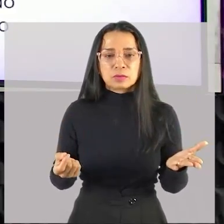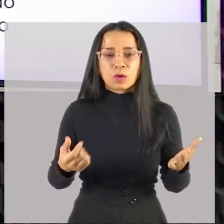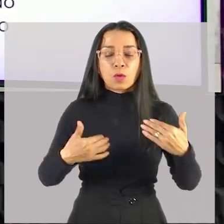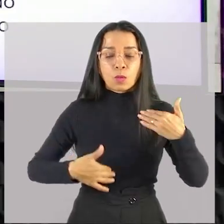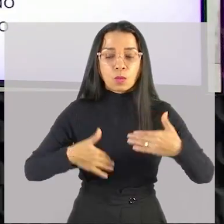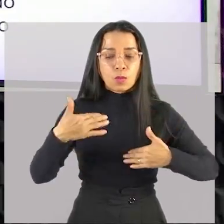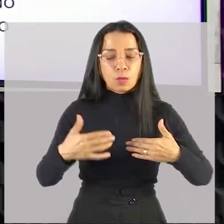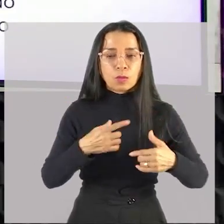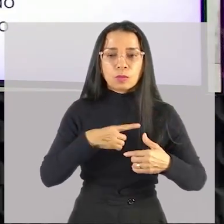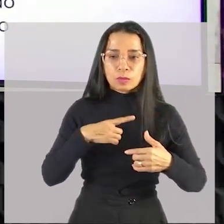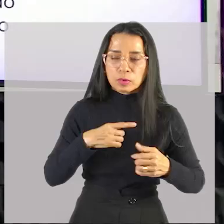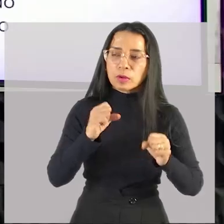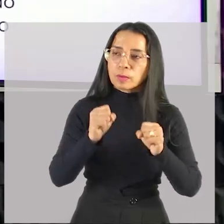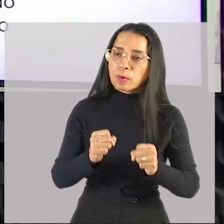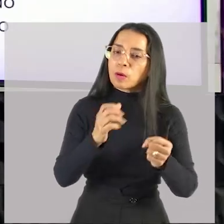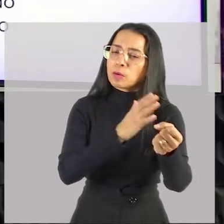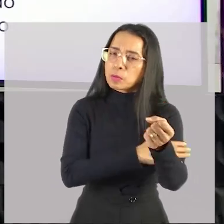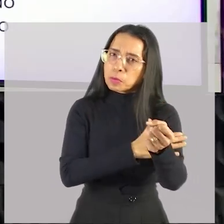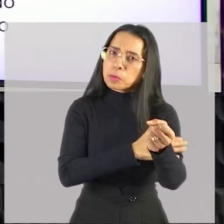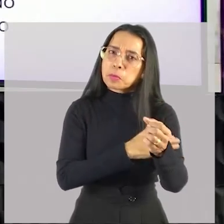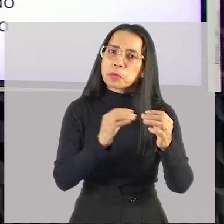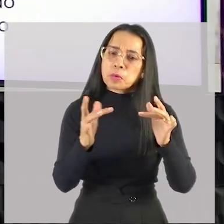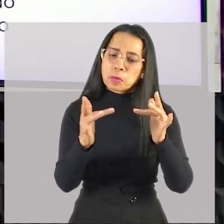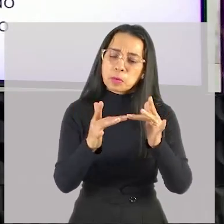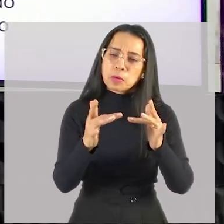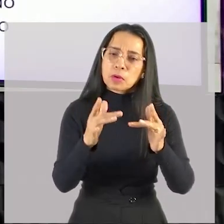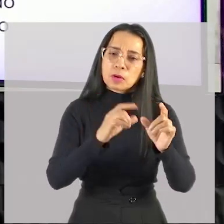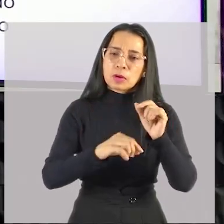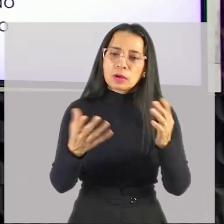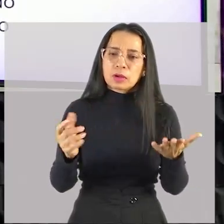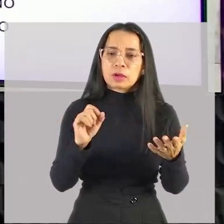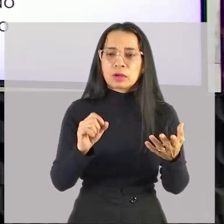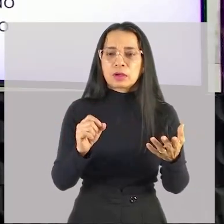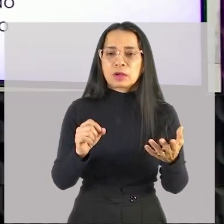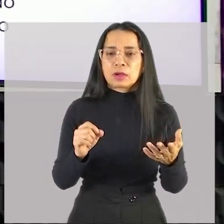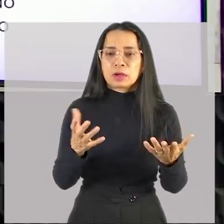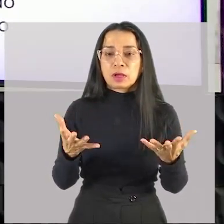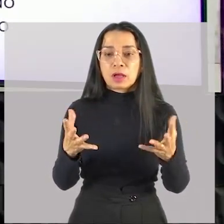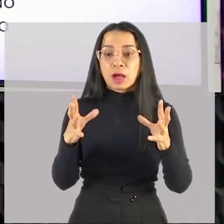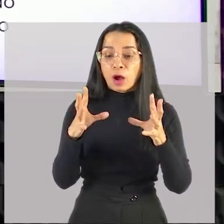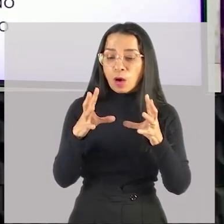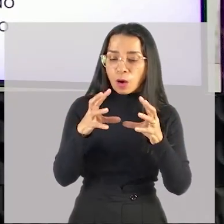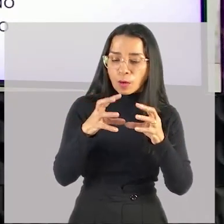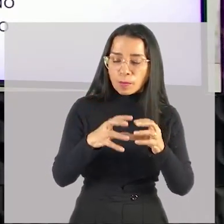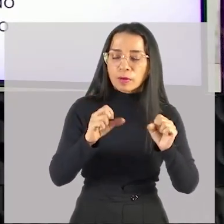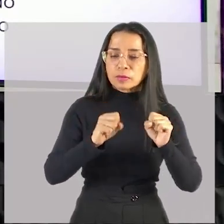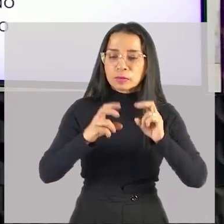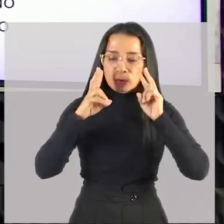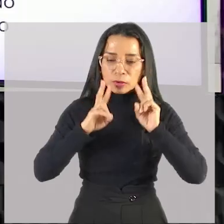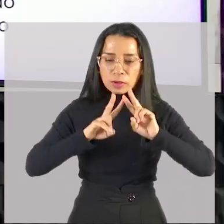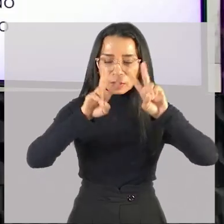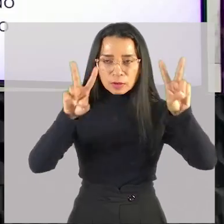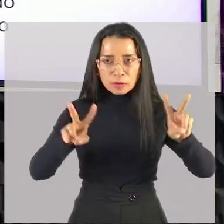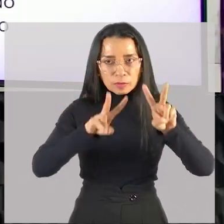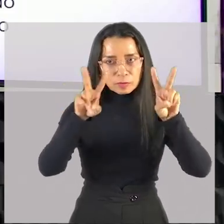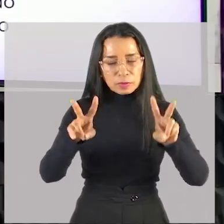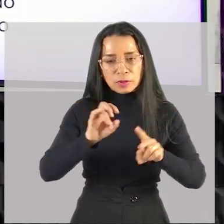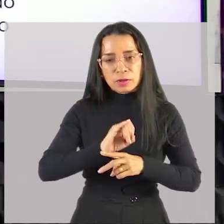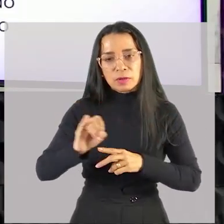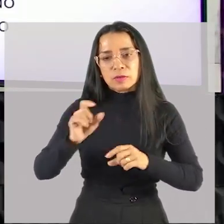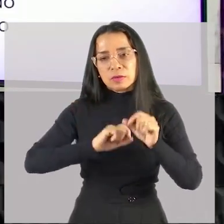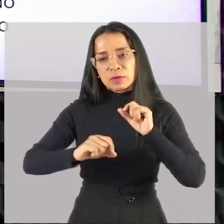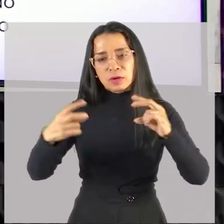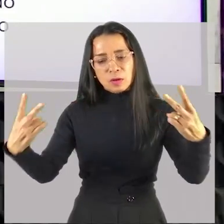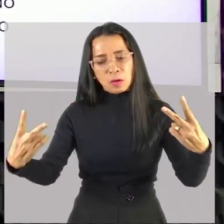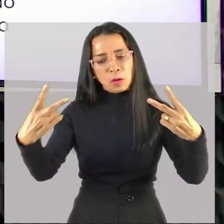ser pego. É suficientemente opaco para que se possa vê-lo. Se ficar olhando anos, você pode ver